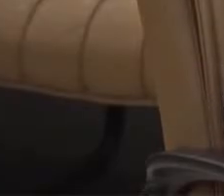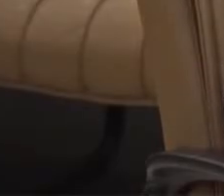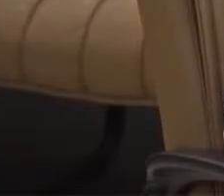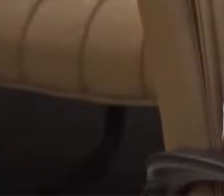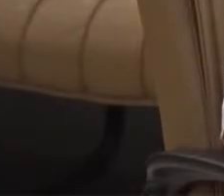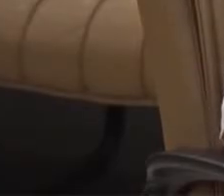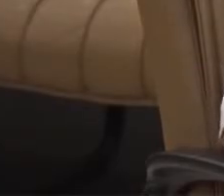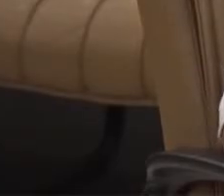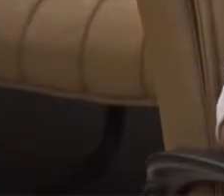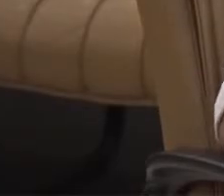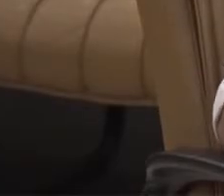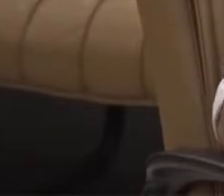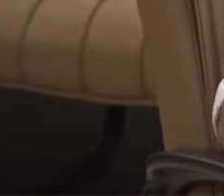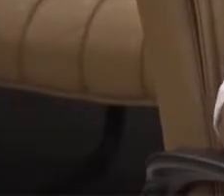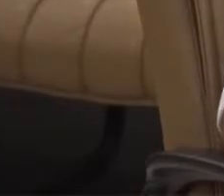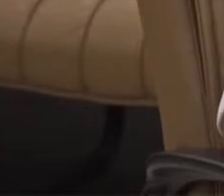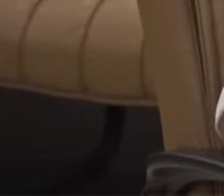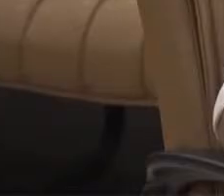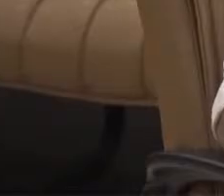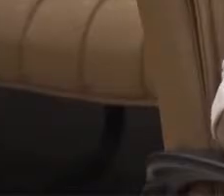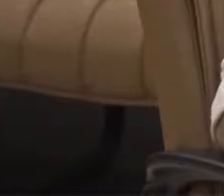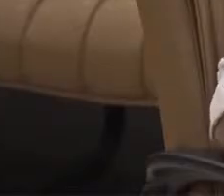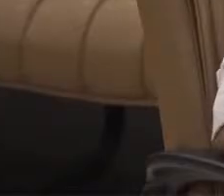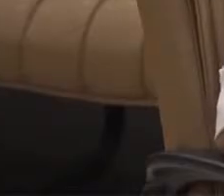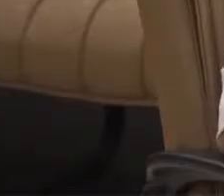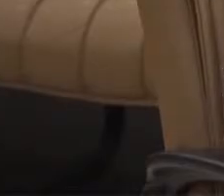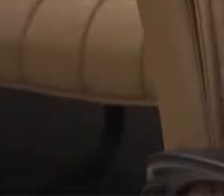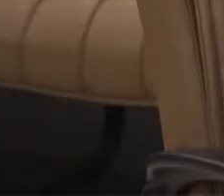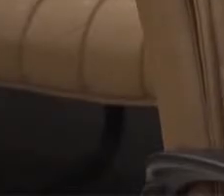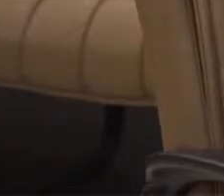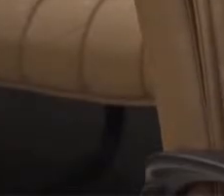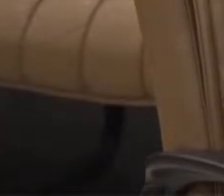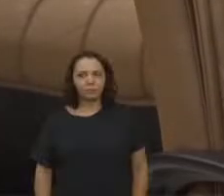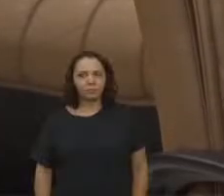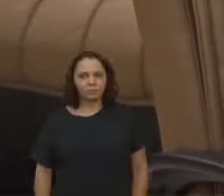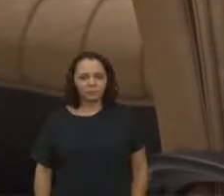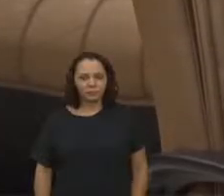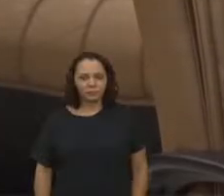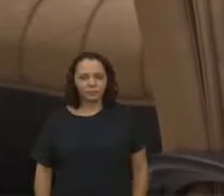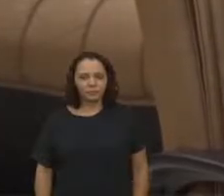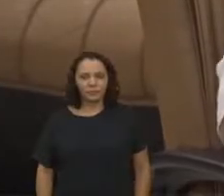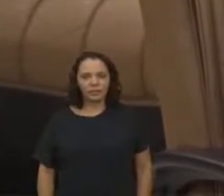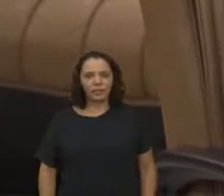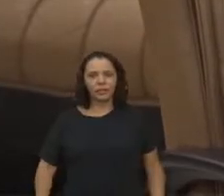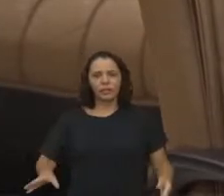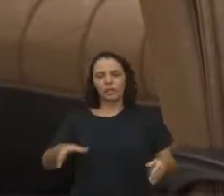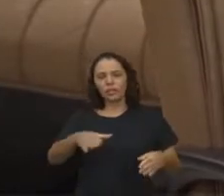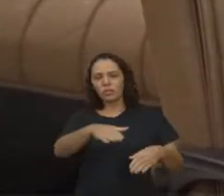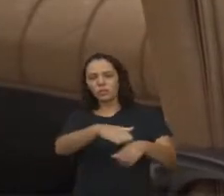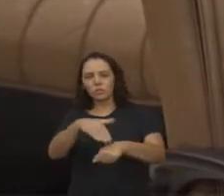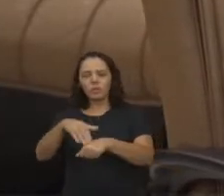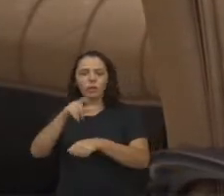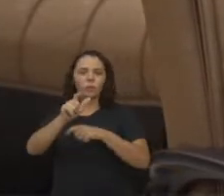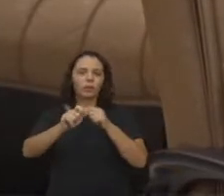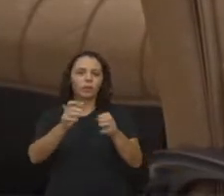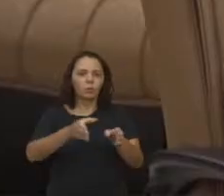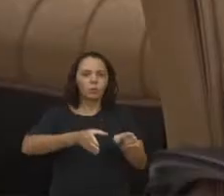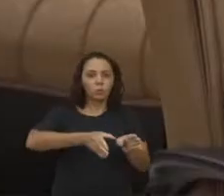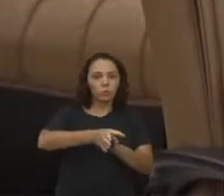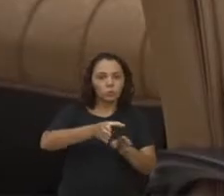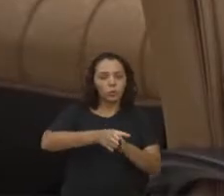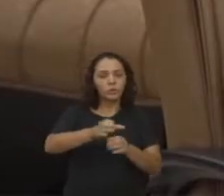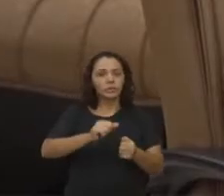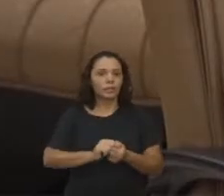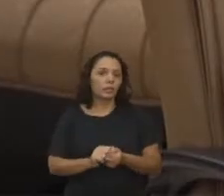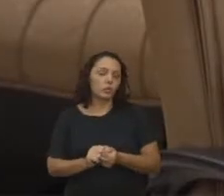o Conselho dos Arquitetos, a Associação dos Arquitetos, o Conselho dos Engenheiros, a Associação dos